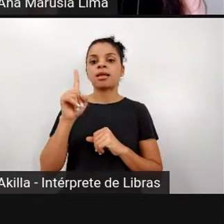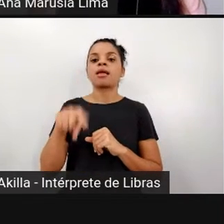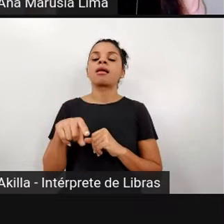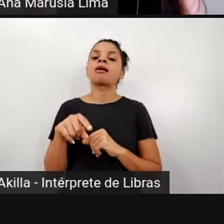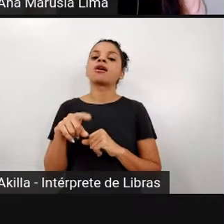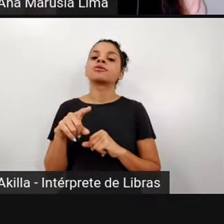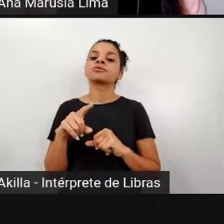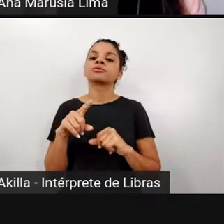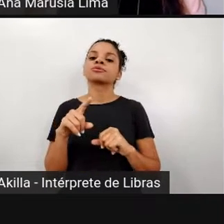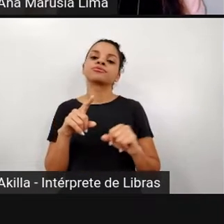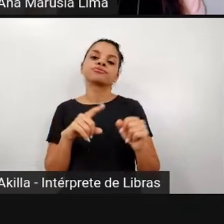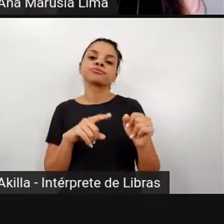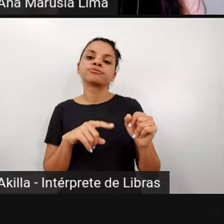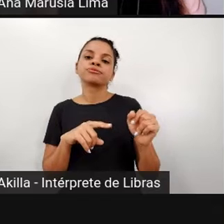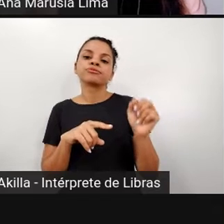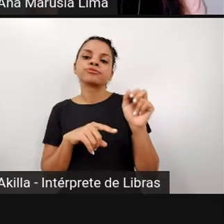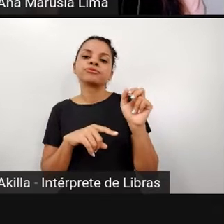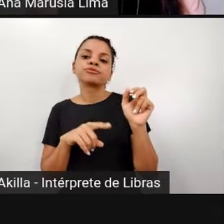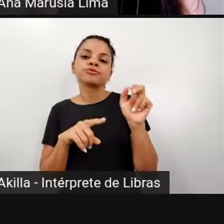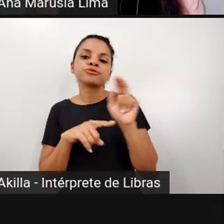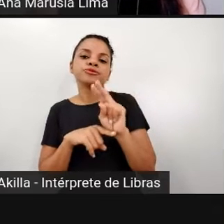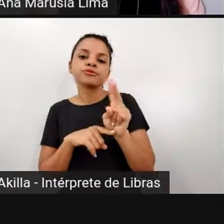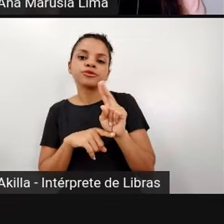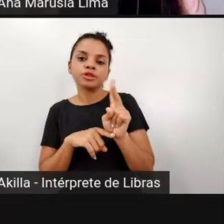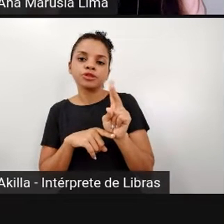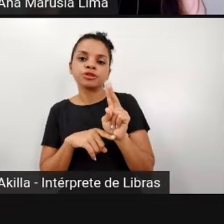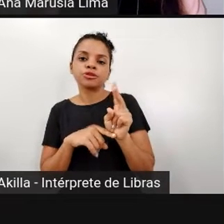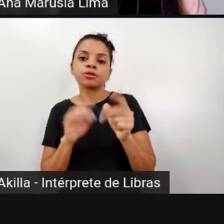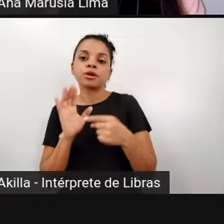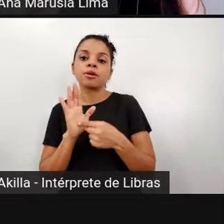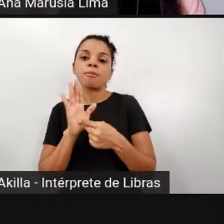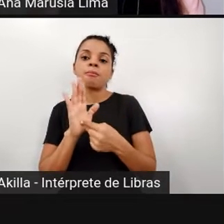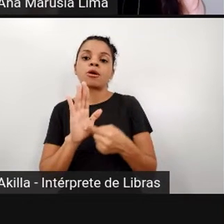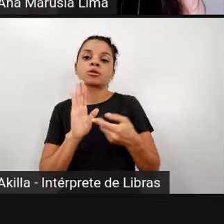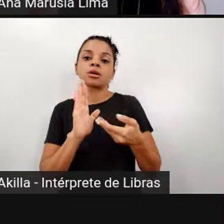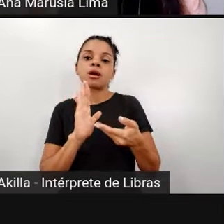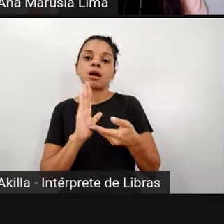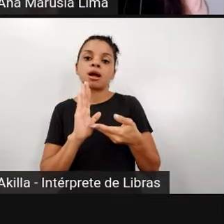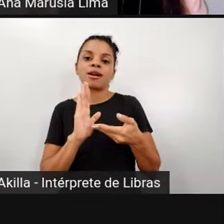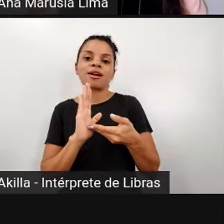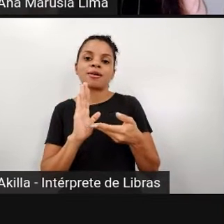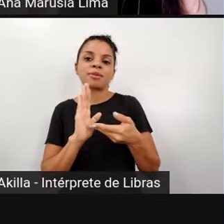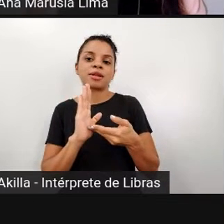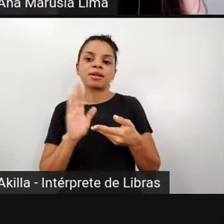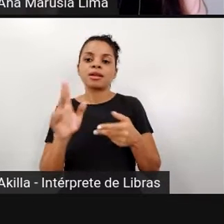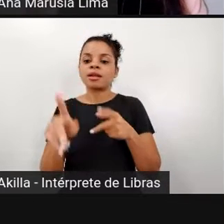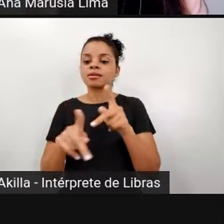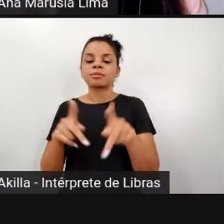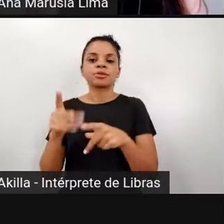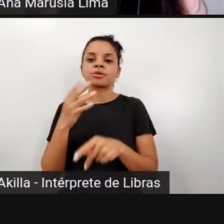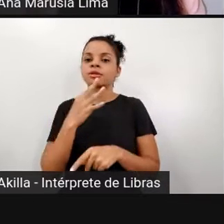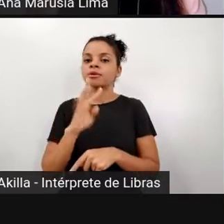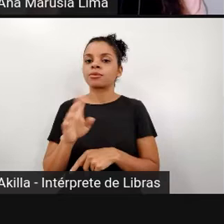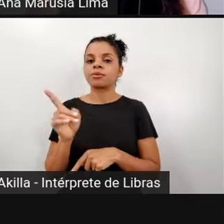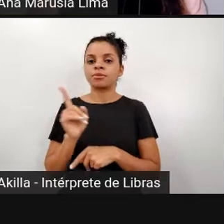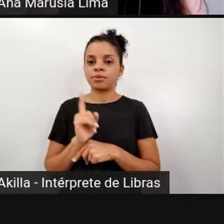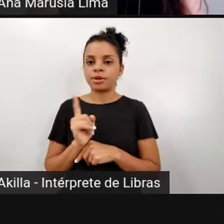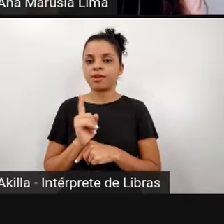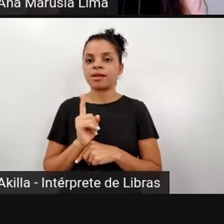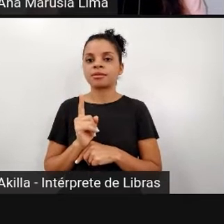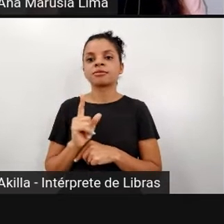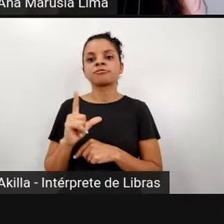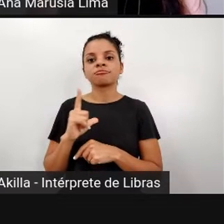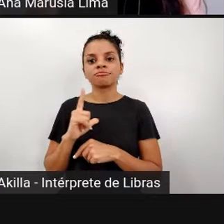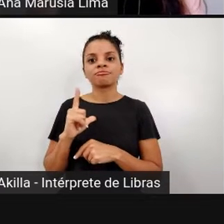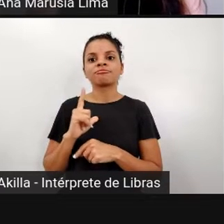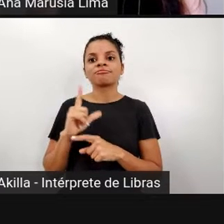apresenta o setor de restauração da Câmara, ou seja, mostra uma Câmara que os cidadãos não estão acostumados a ver. e fez muito sucesso, foram mais de